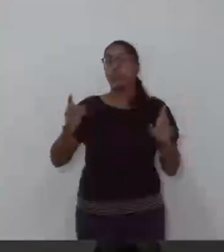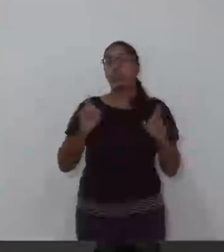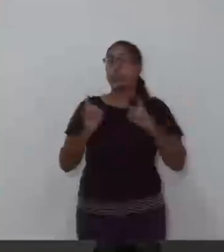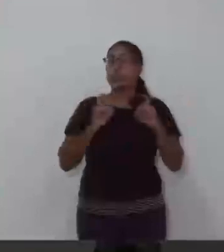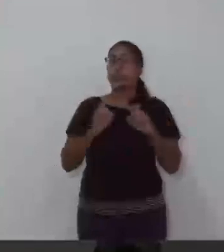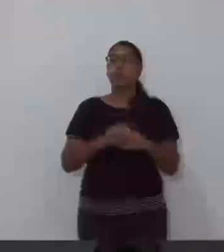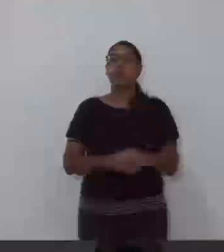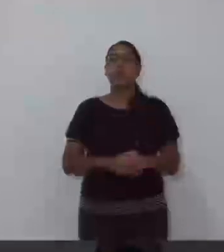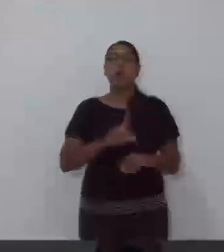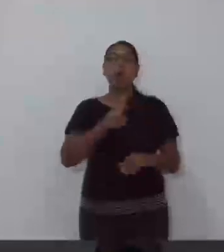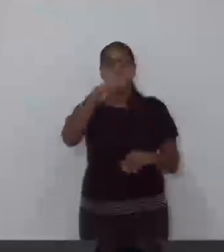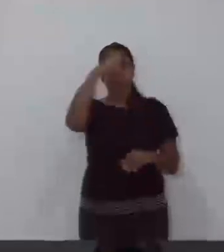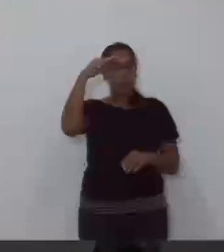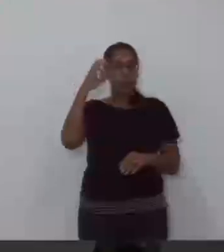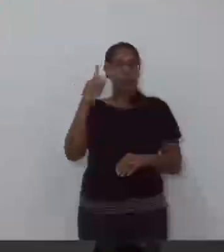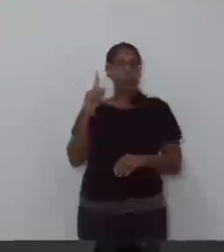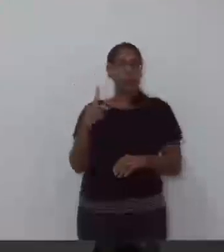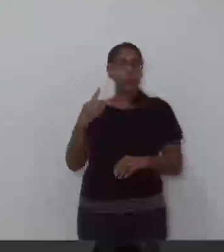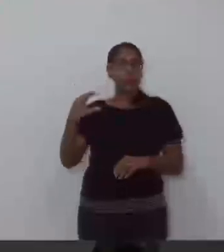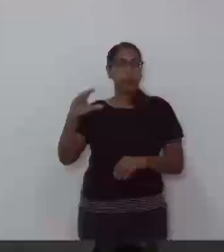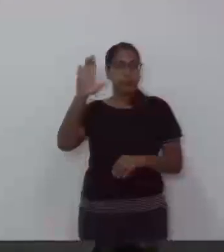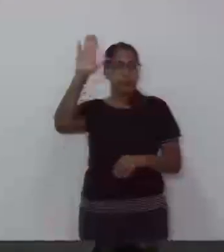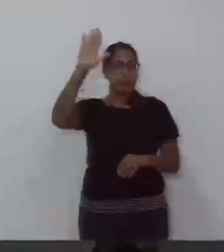Peço a palavra. Tem a palavra, vereador.